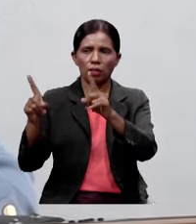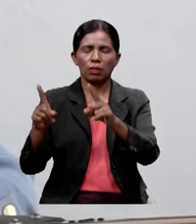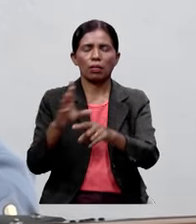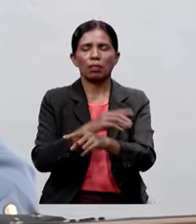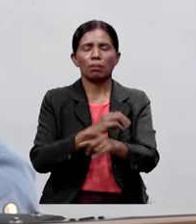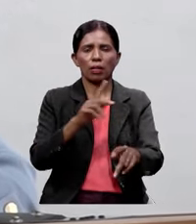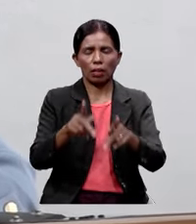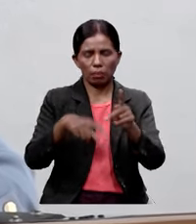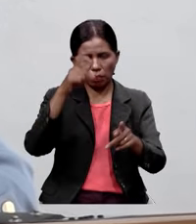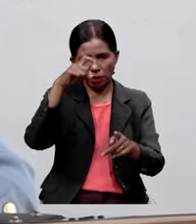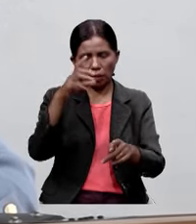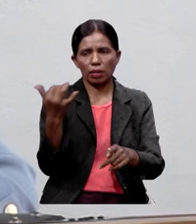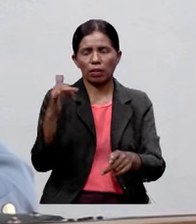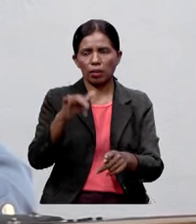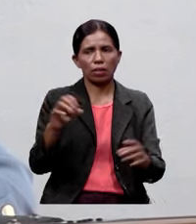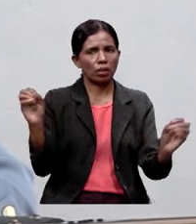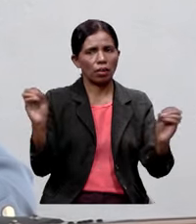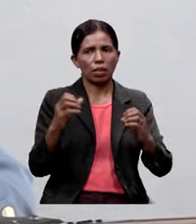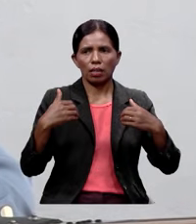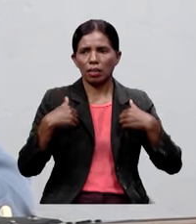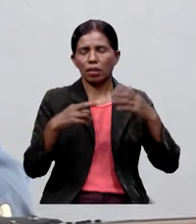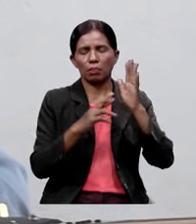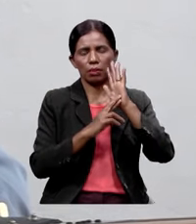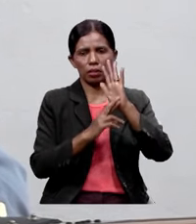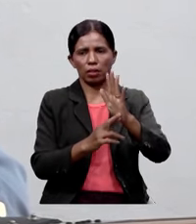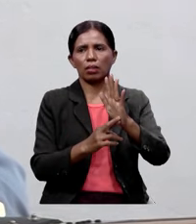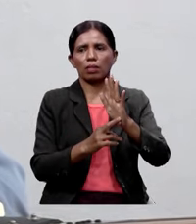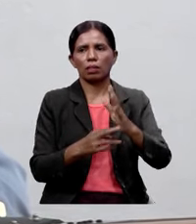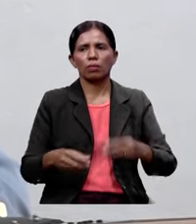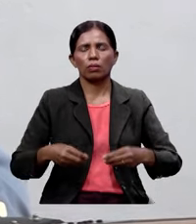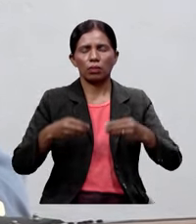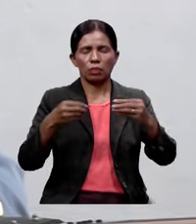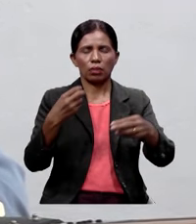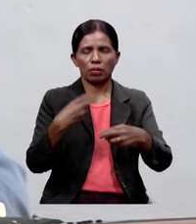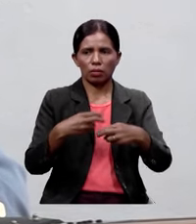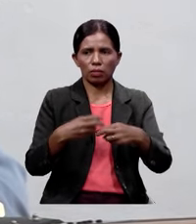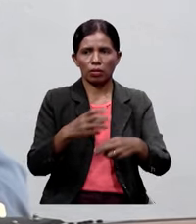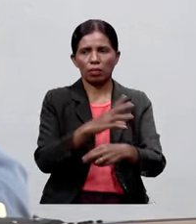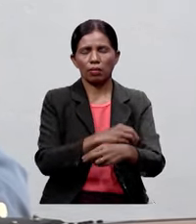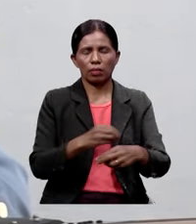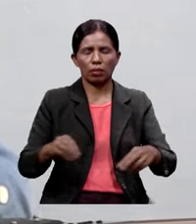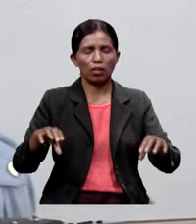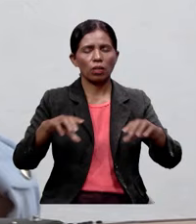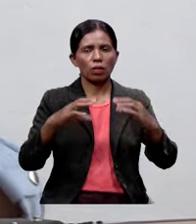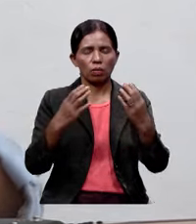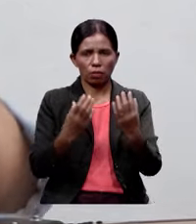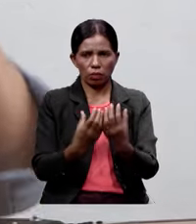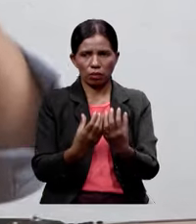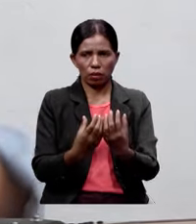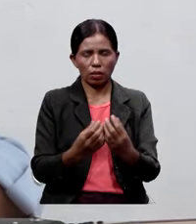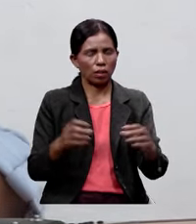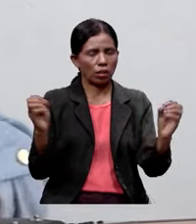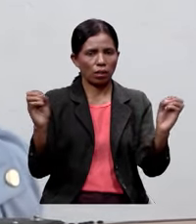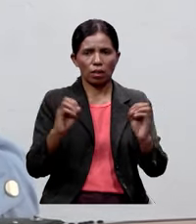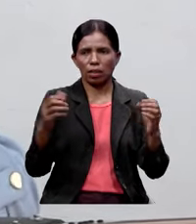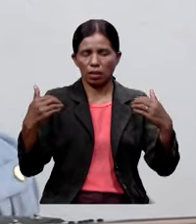sira tamba durante nela ia representação ida nebe formos impacto bania quorum quorum ka hate temen se